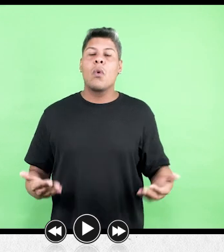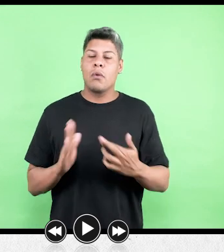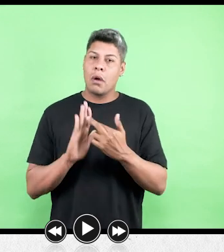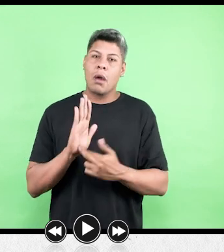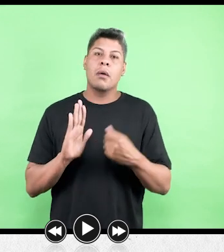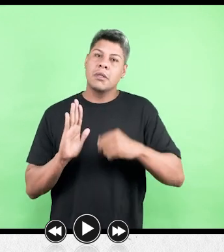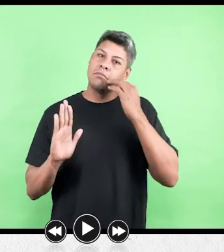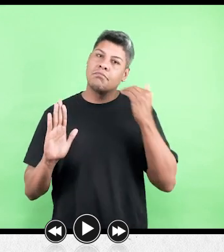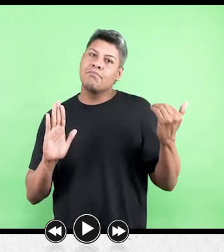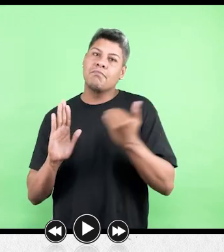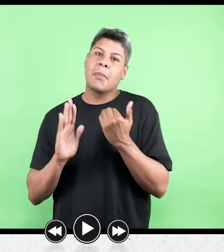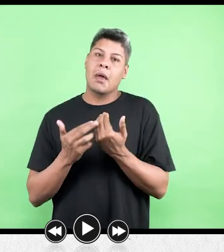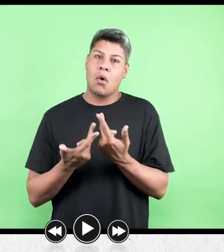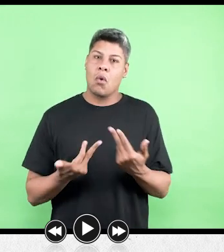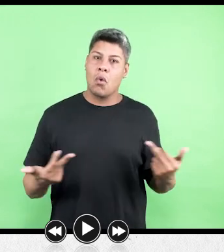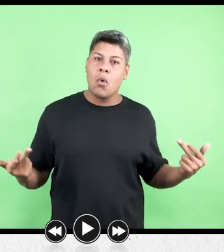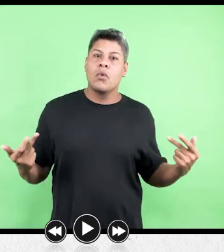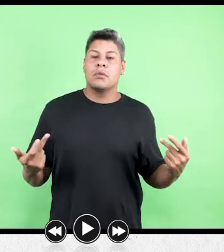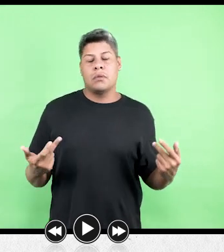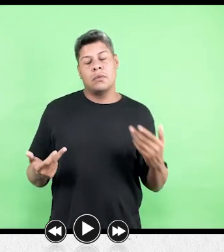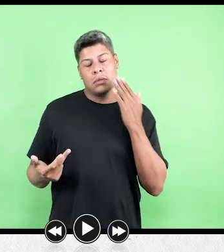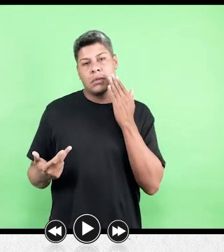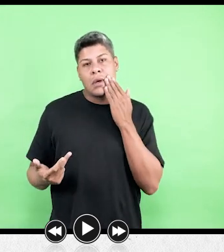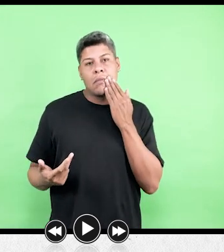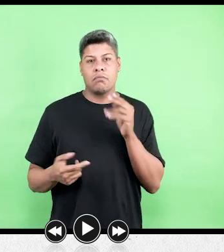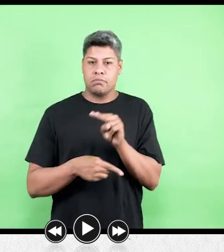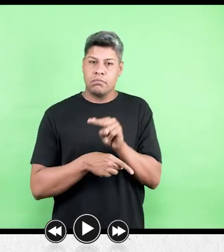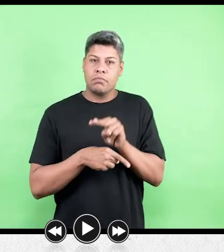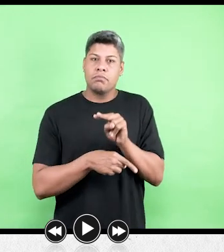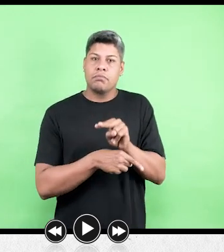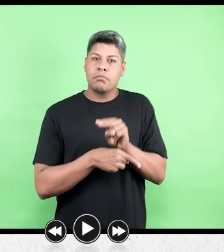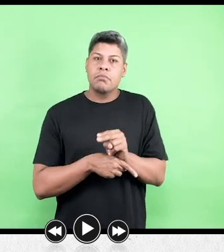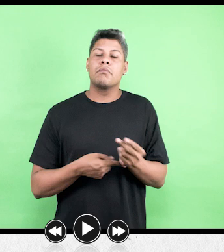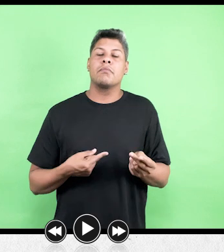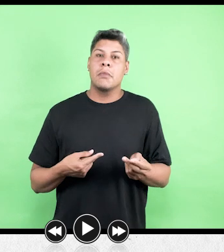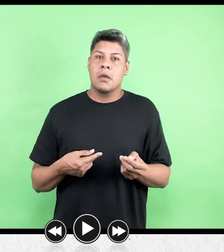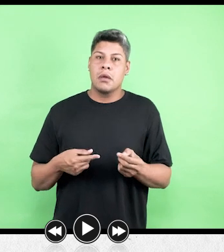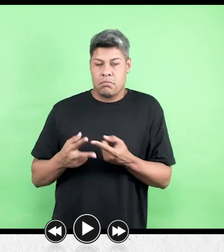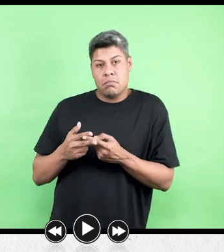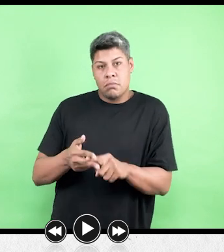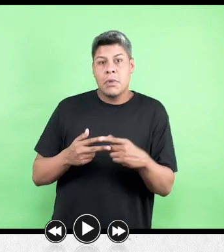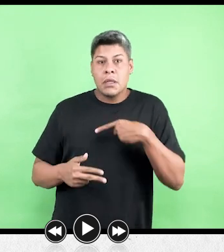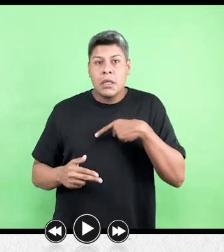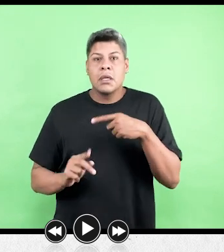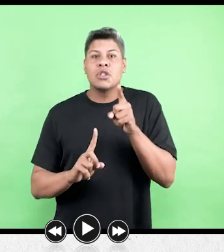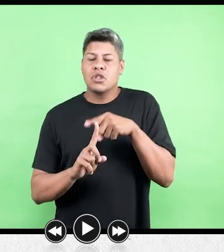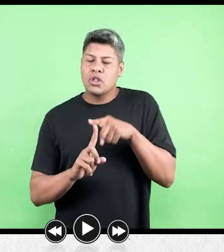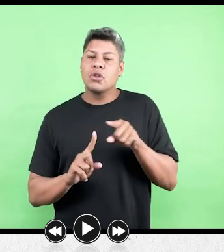ser tomadas em cada uma das situações. Parte de conservação e proteção dos equipamentos e das instalações, e também se existe algum tipo